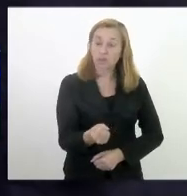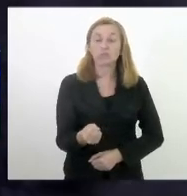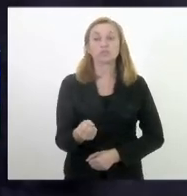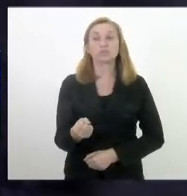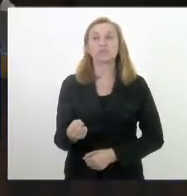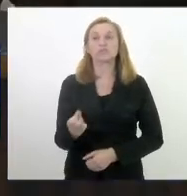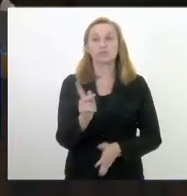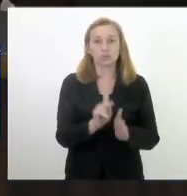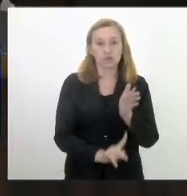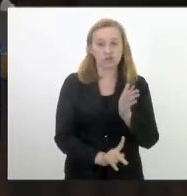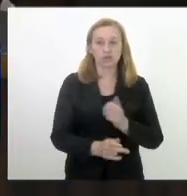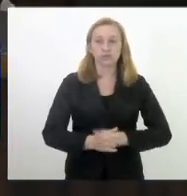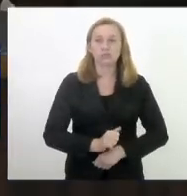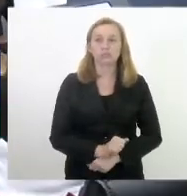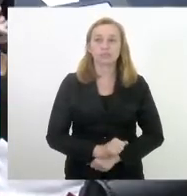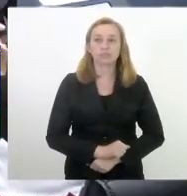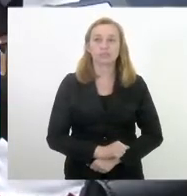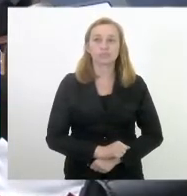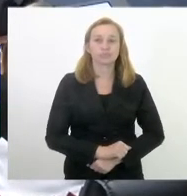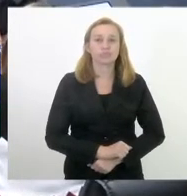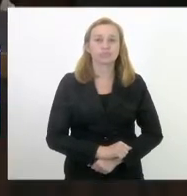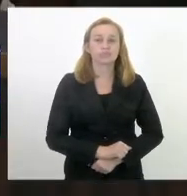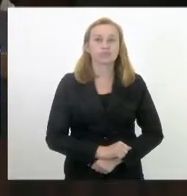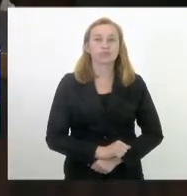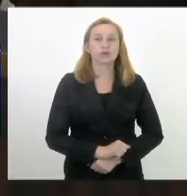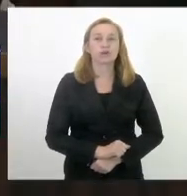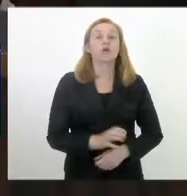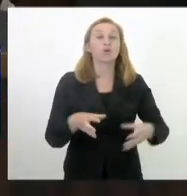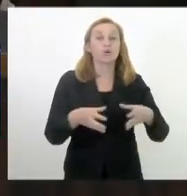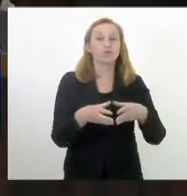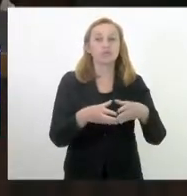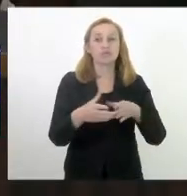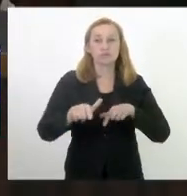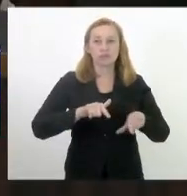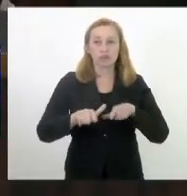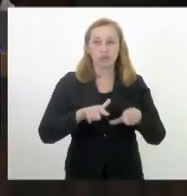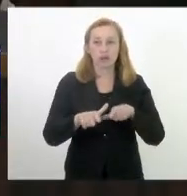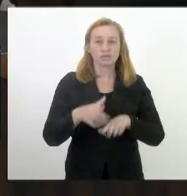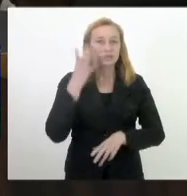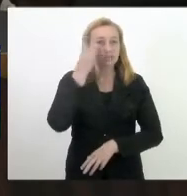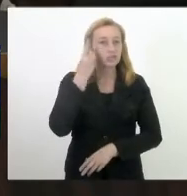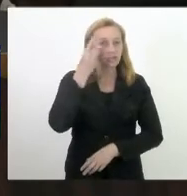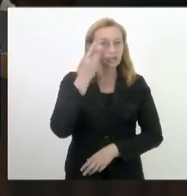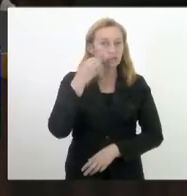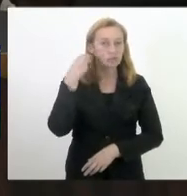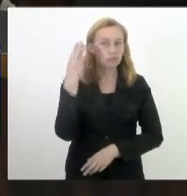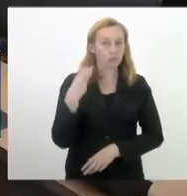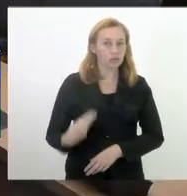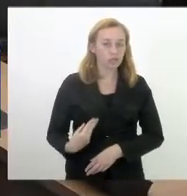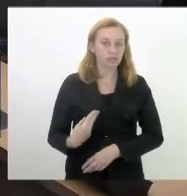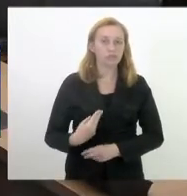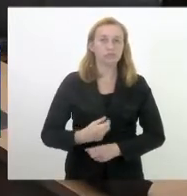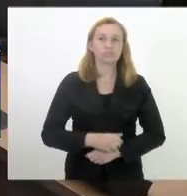projeto. Pela meritório. Ok. Pela Comissão de Trabalho, deputada Mônica Francisco.